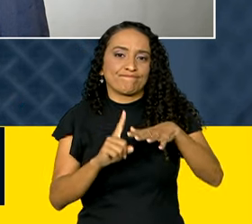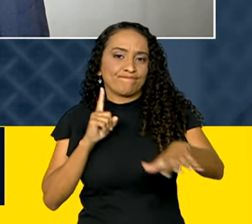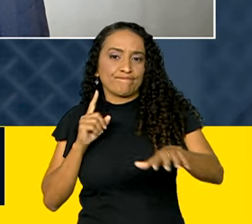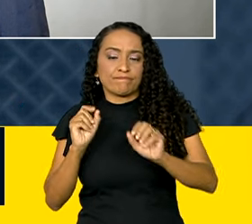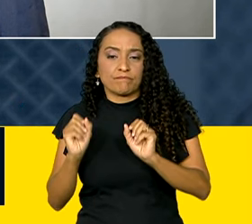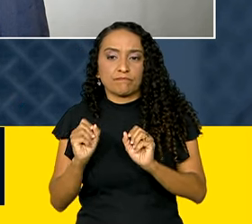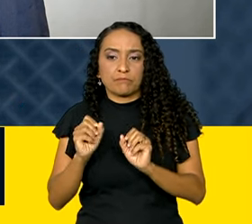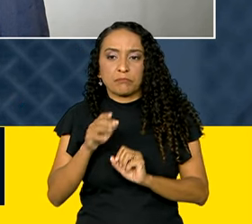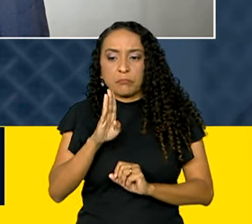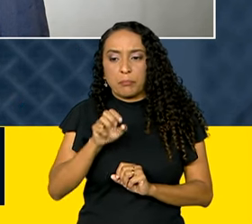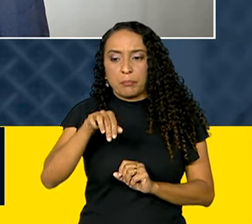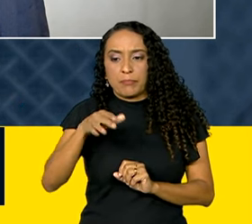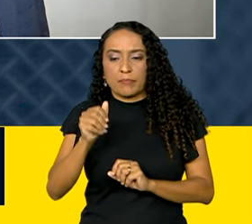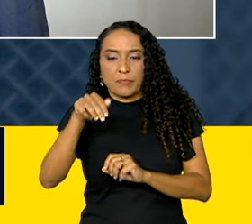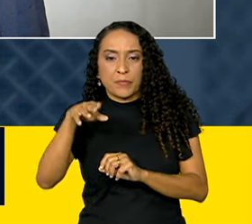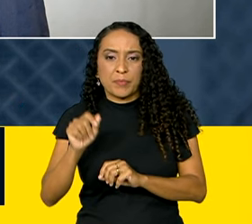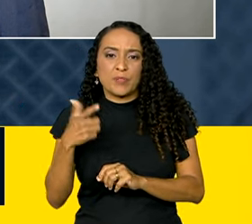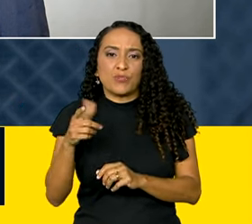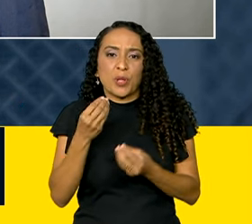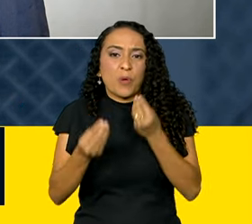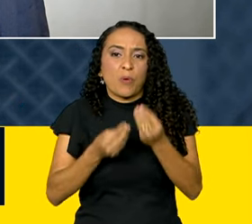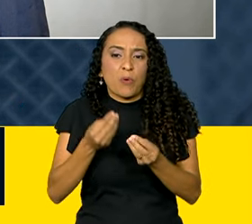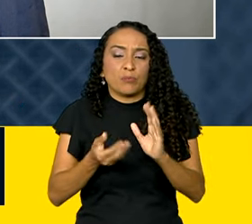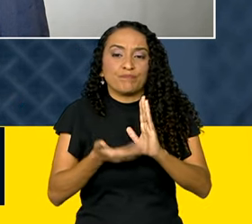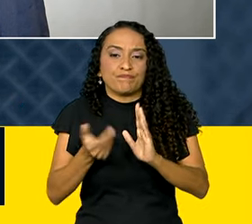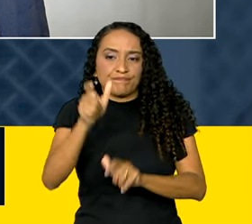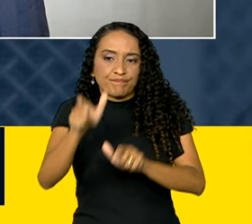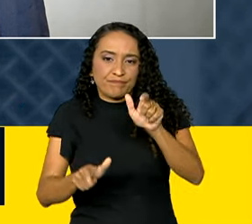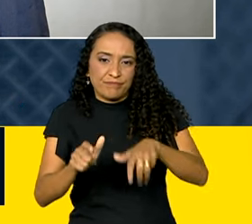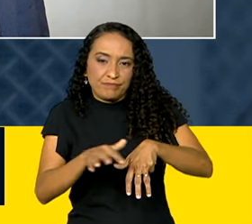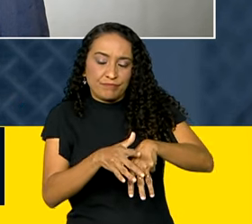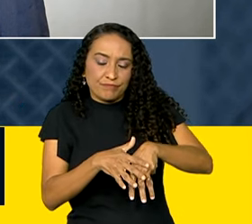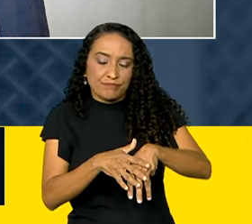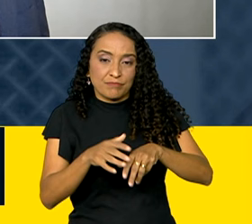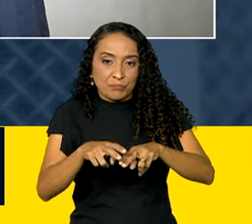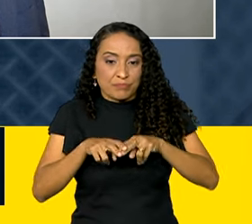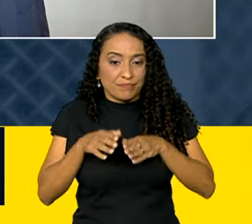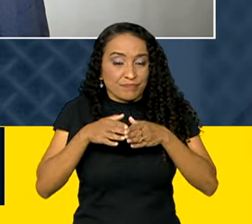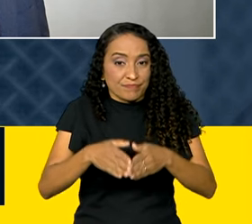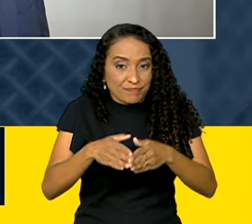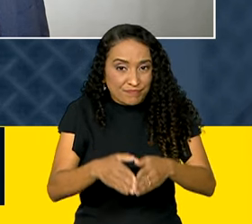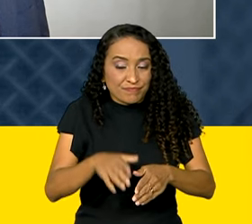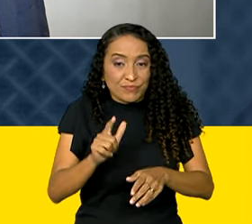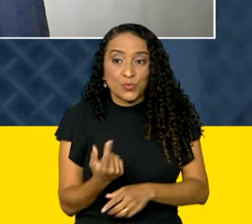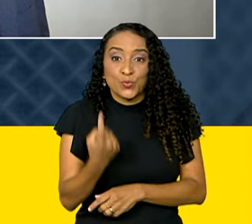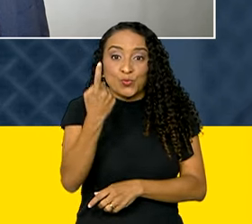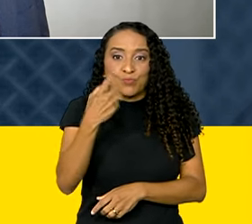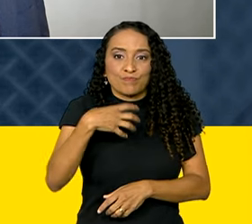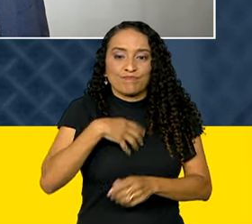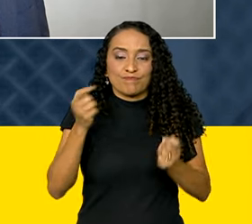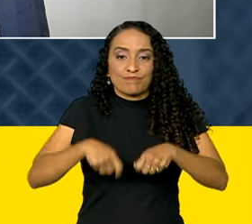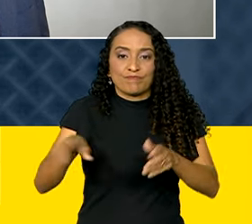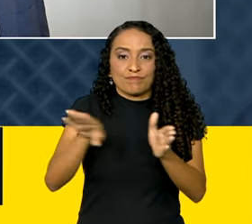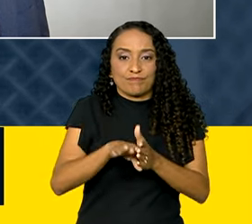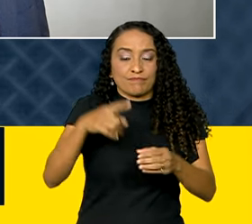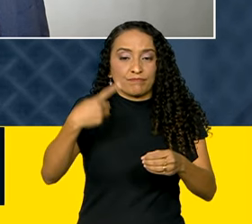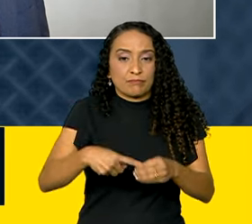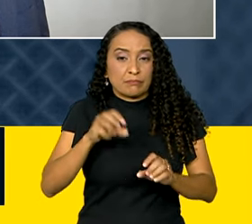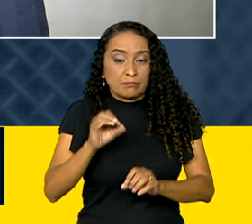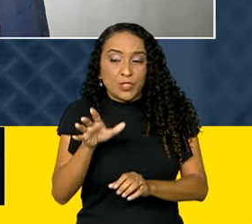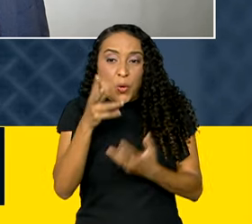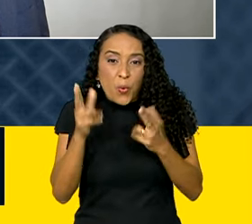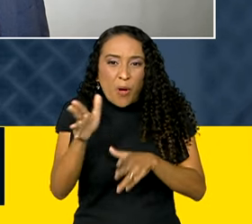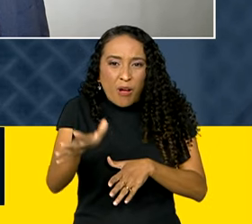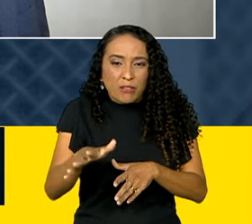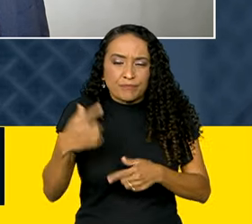exemplo, Benjamin Constant, onde não há mais como remover pacientes por via fluvial, que seria a única forma de chegar à cidade. Casos como